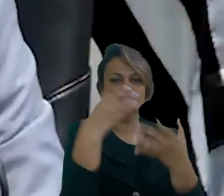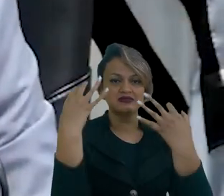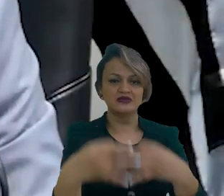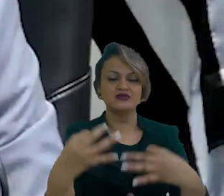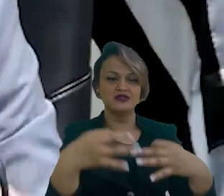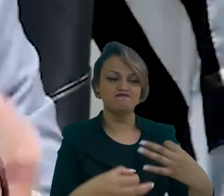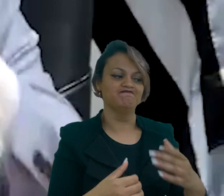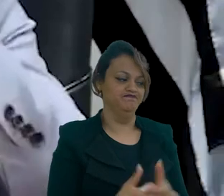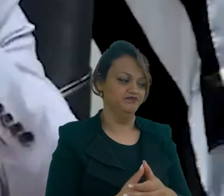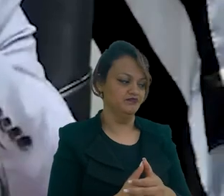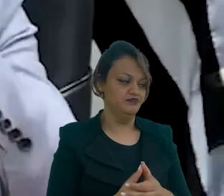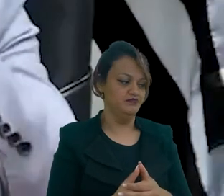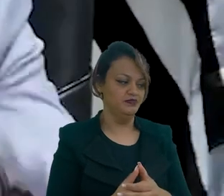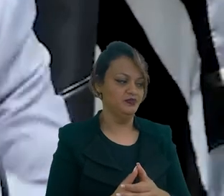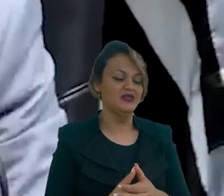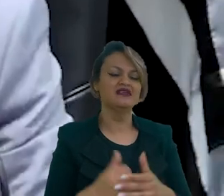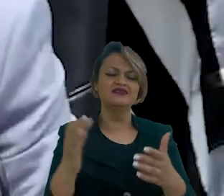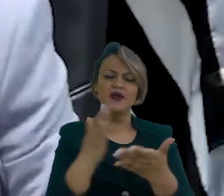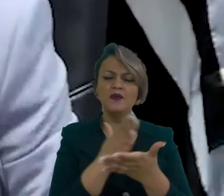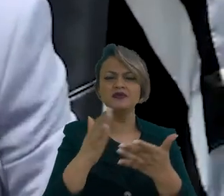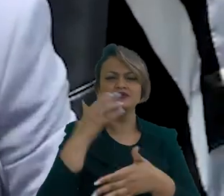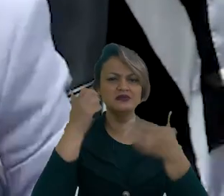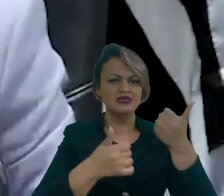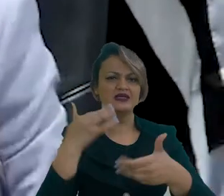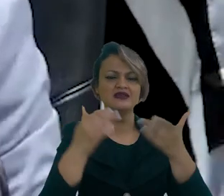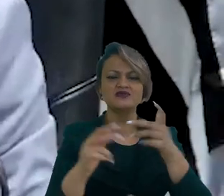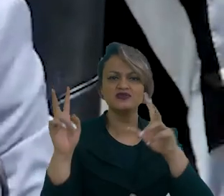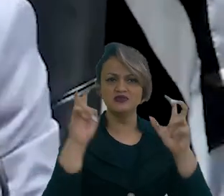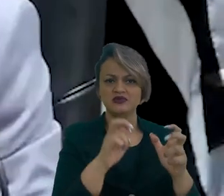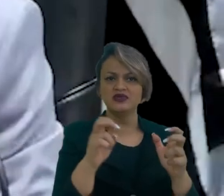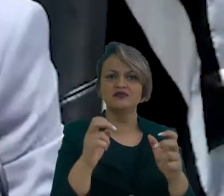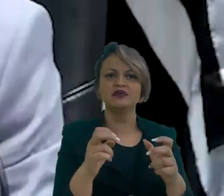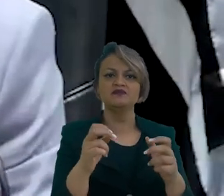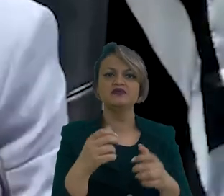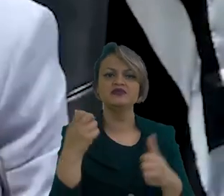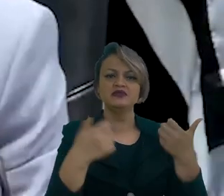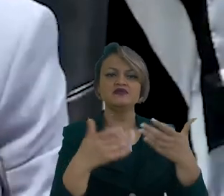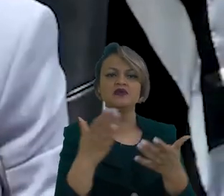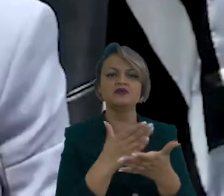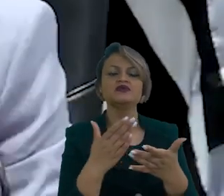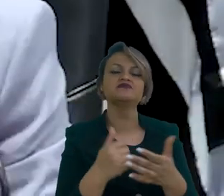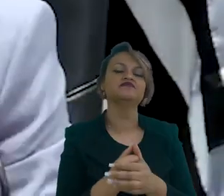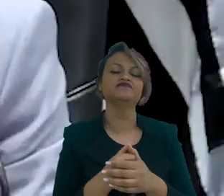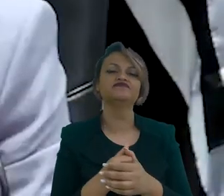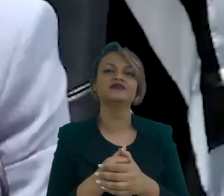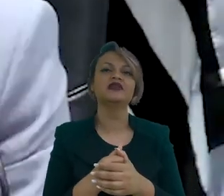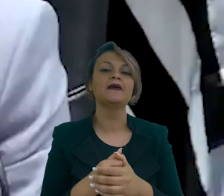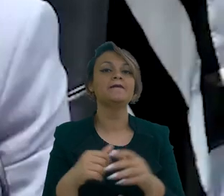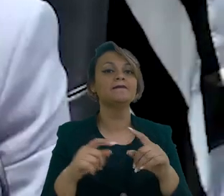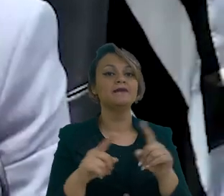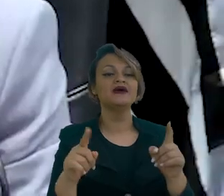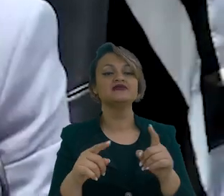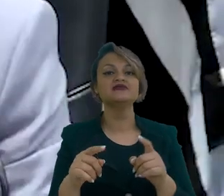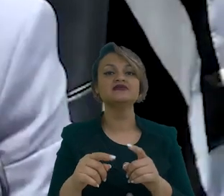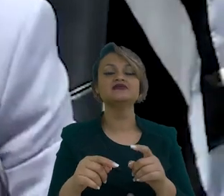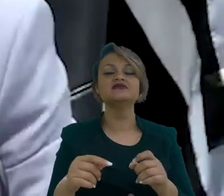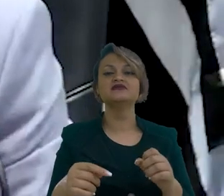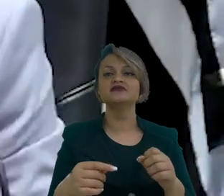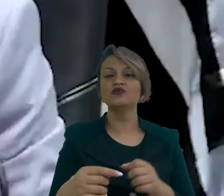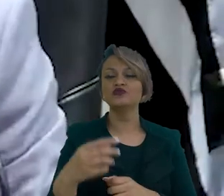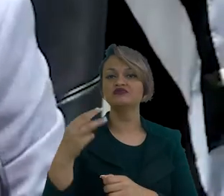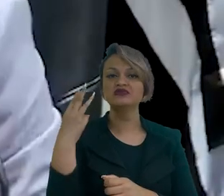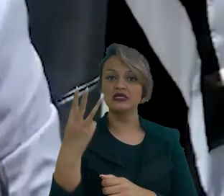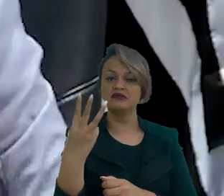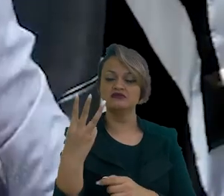de testes muito bem vamos Eu tenho algumas considerações a fazer sobre o tema e na verdade